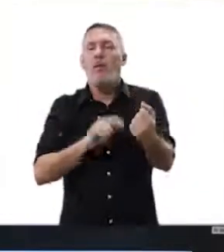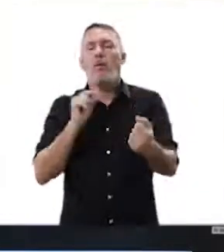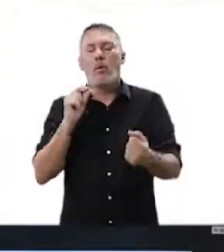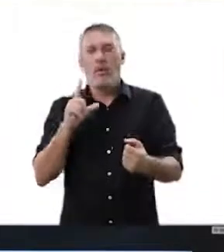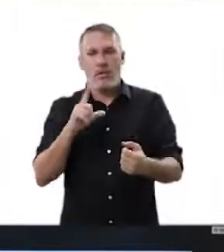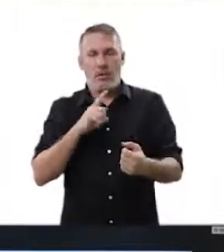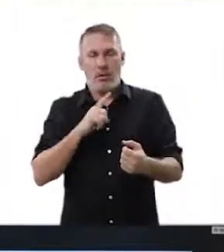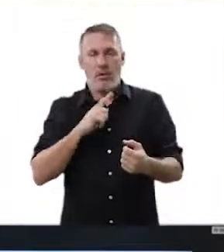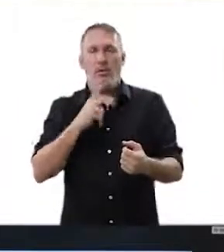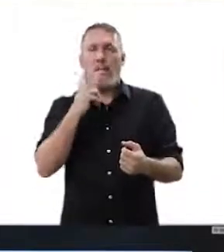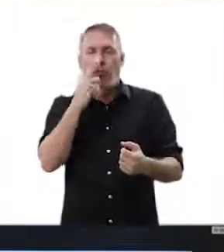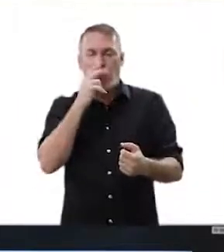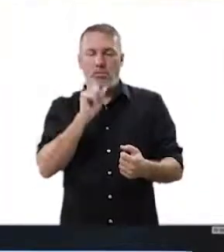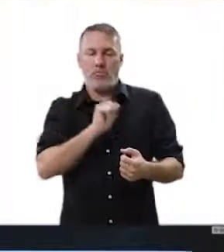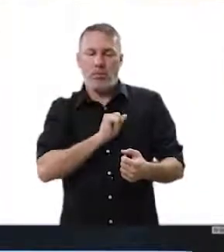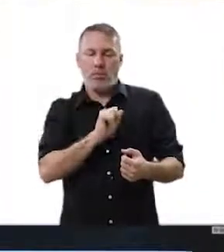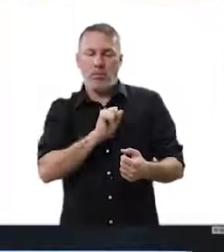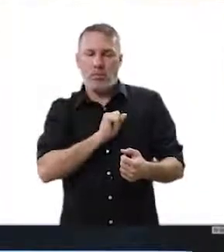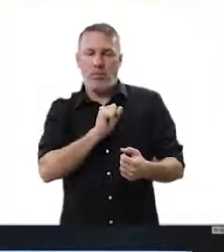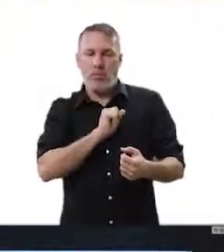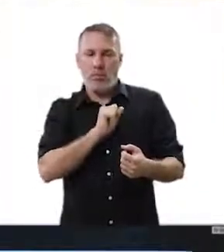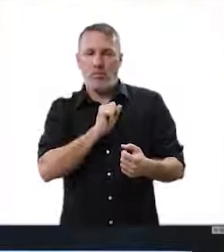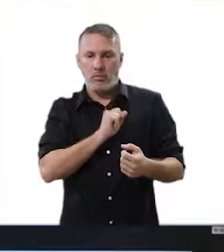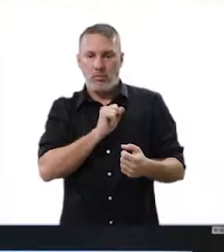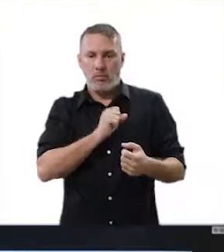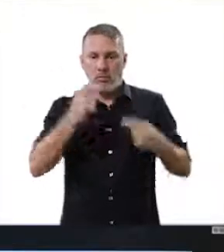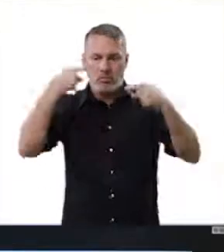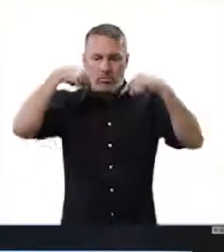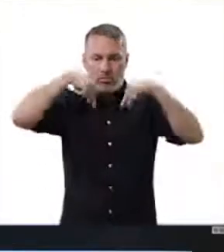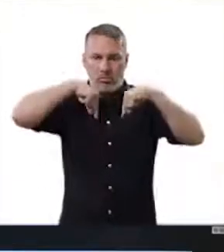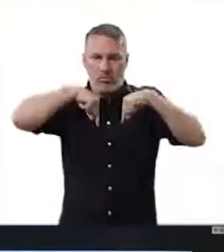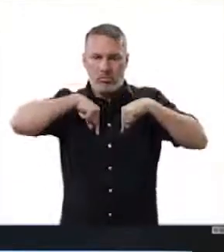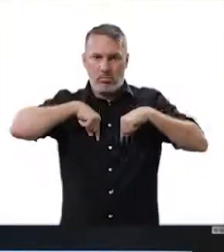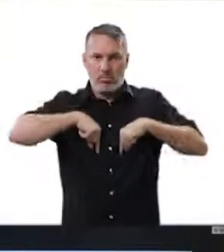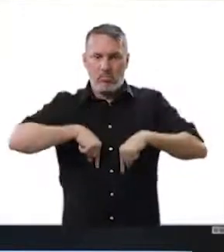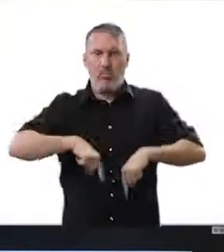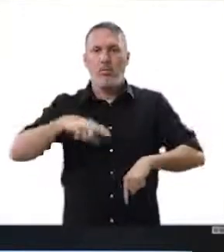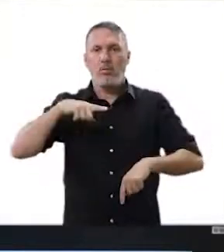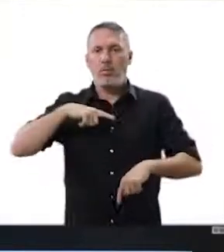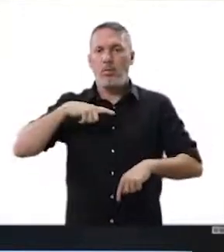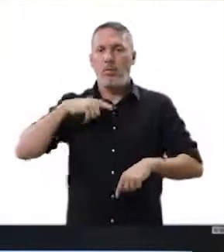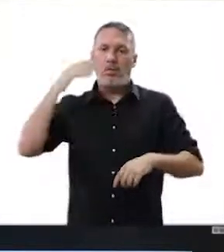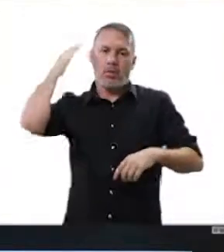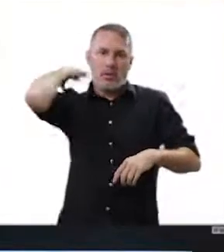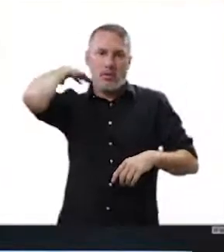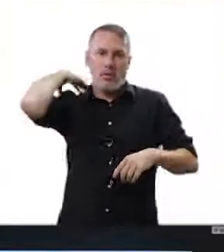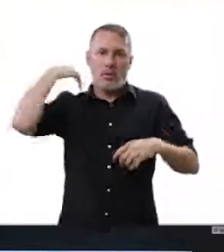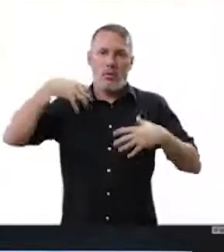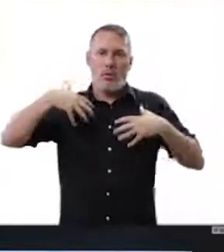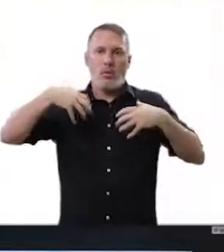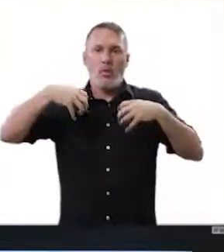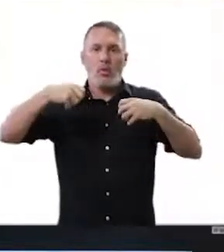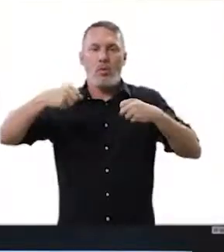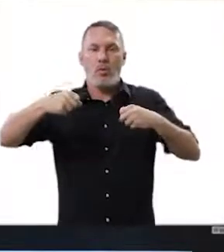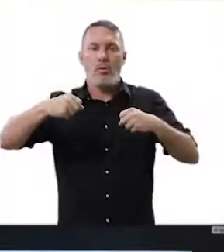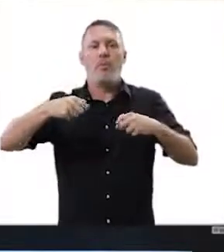faz a inspiração, por exemplo, quando eu estou puxando o ar, o oxigênio ele